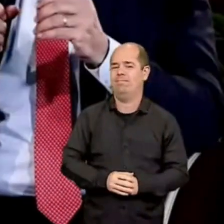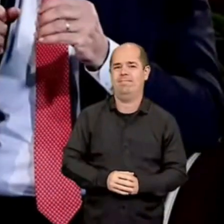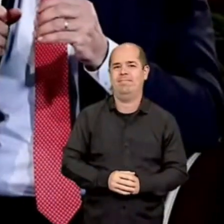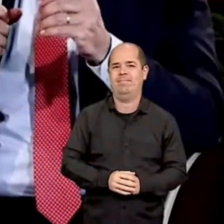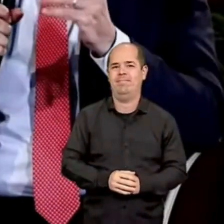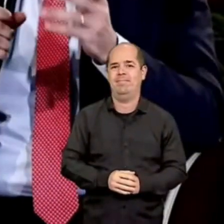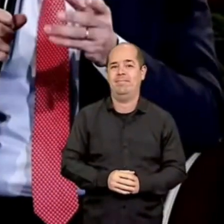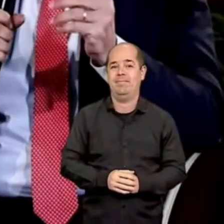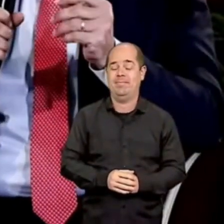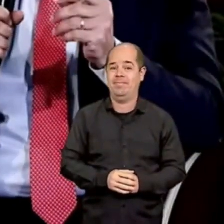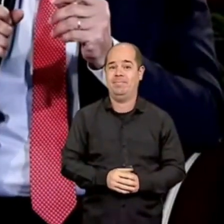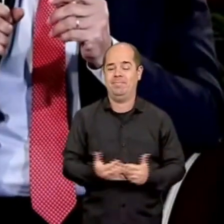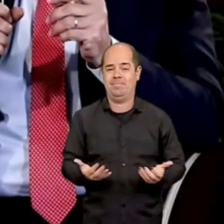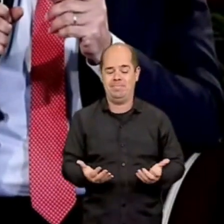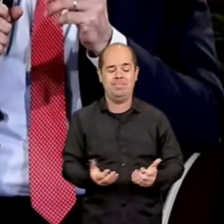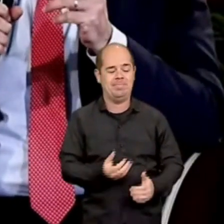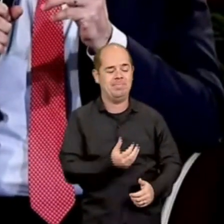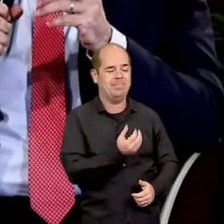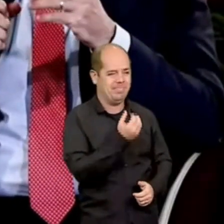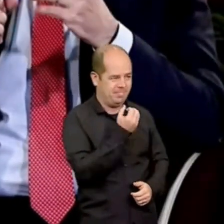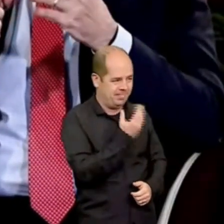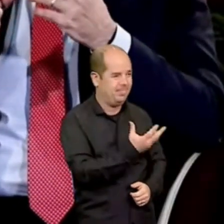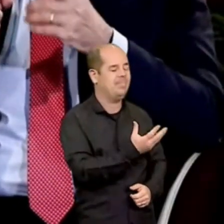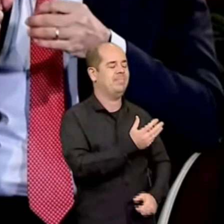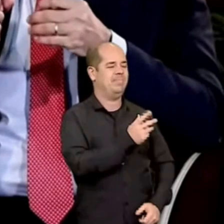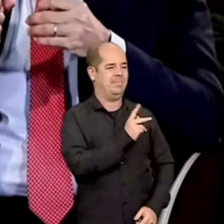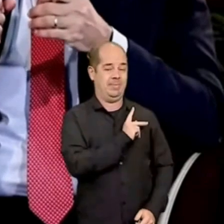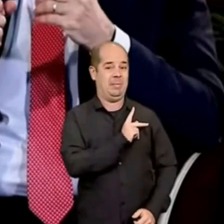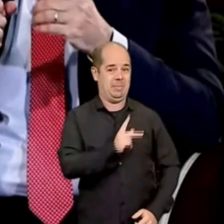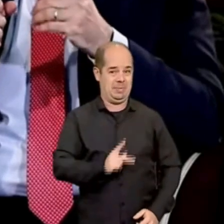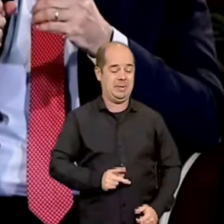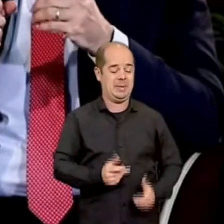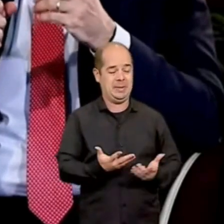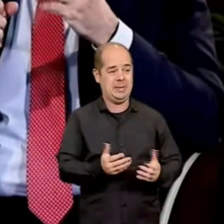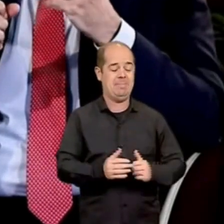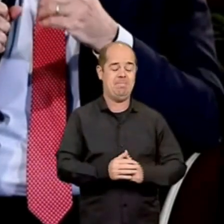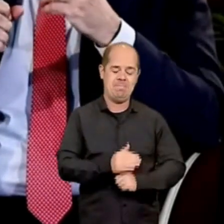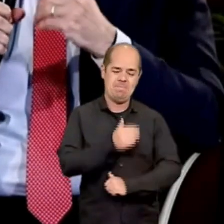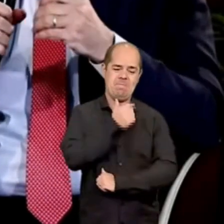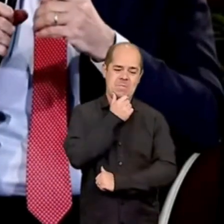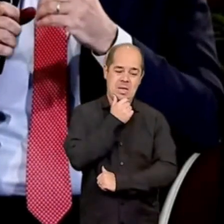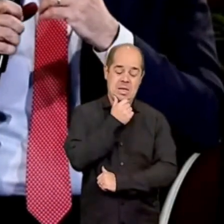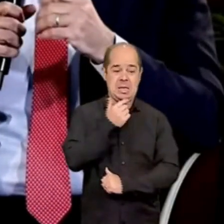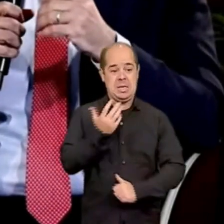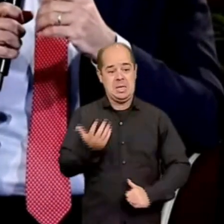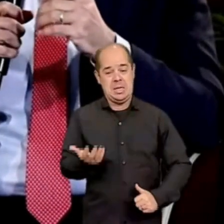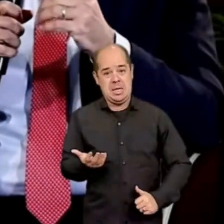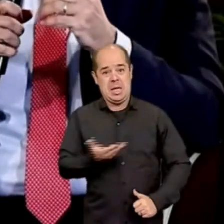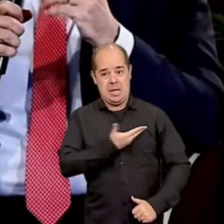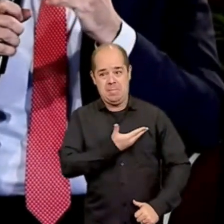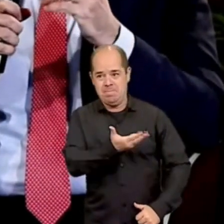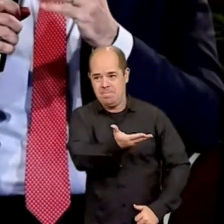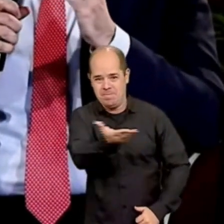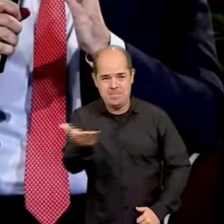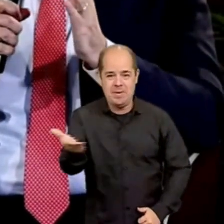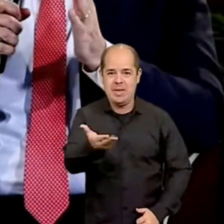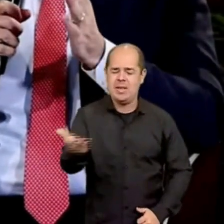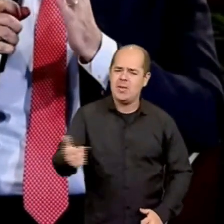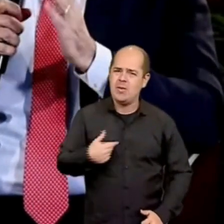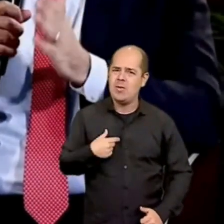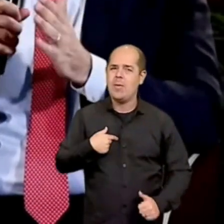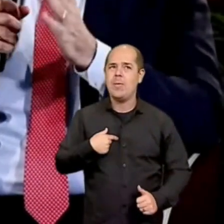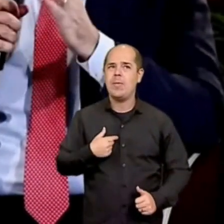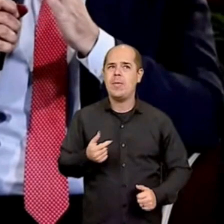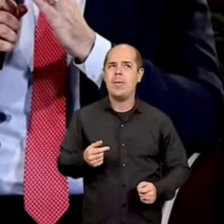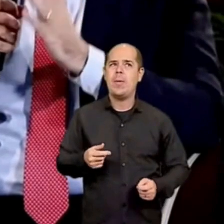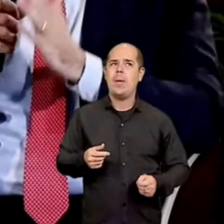Uchoa, amigos e amigas, olha, eu acho que está confirmada, presidente, a percepção nossa de que o Brasil